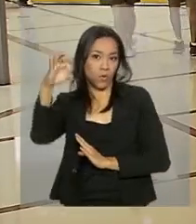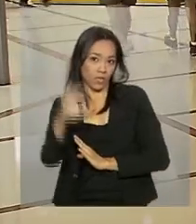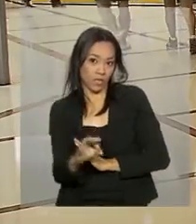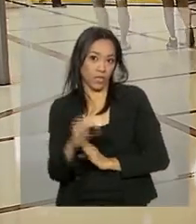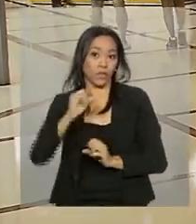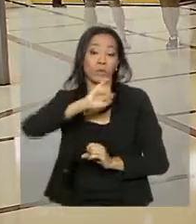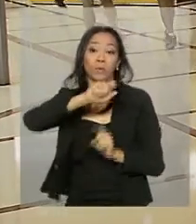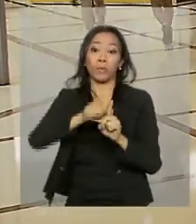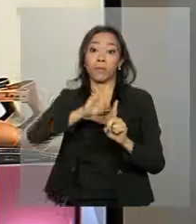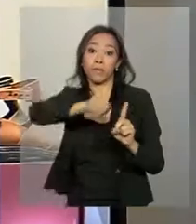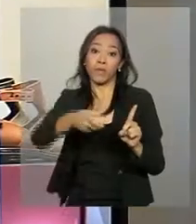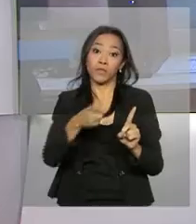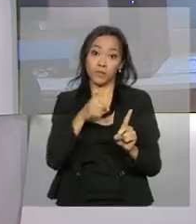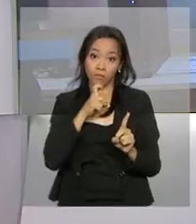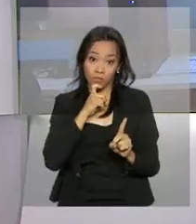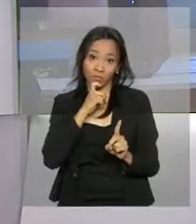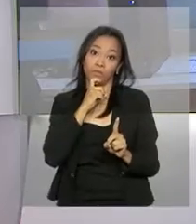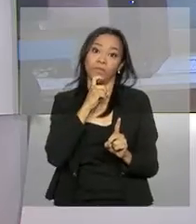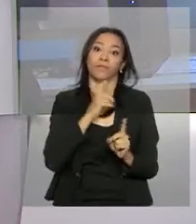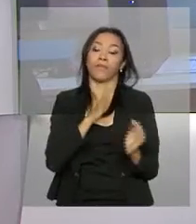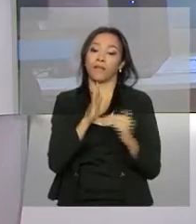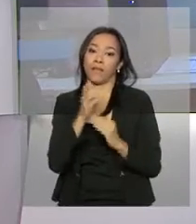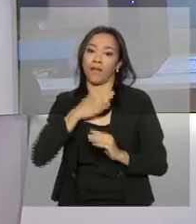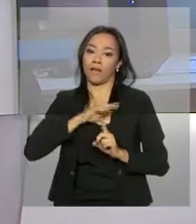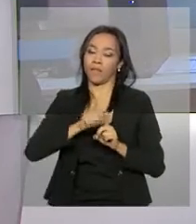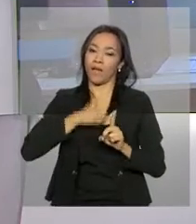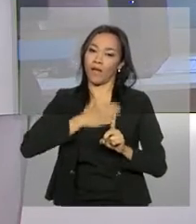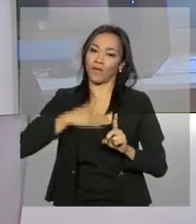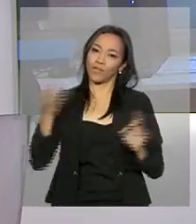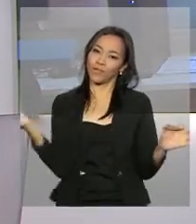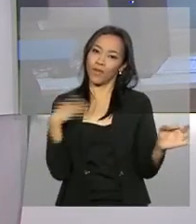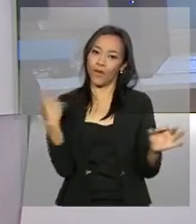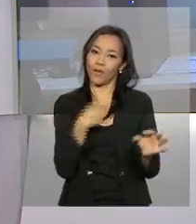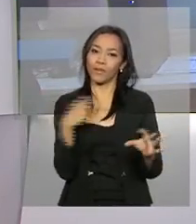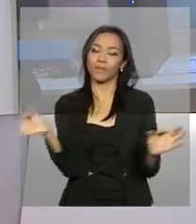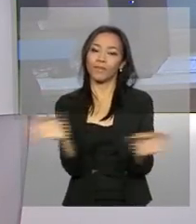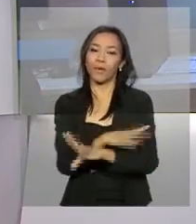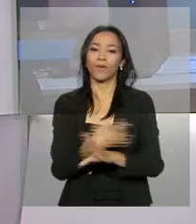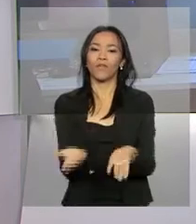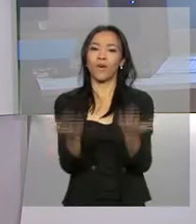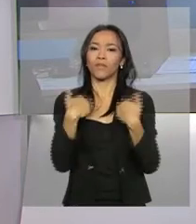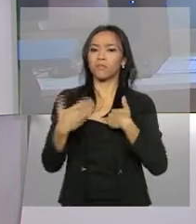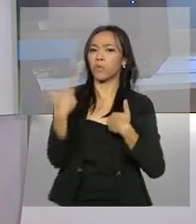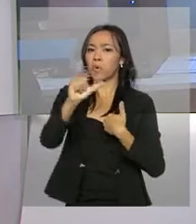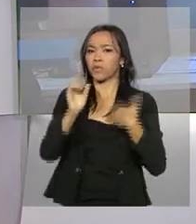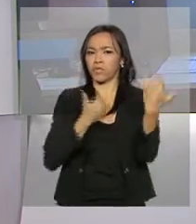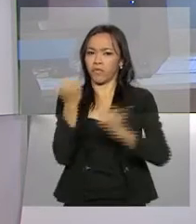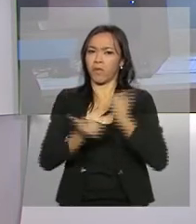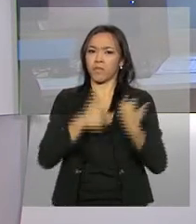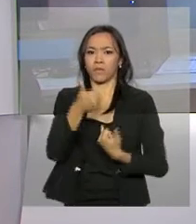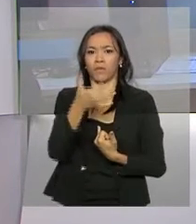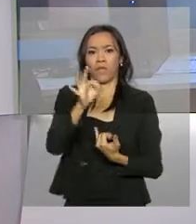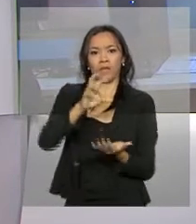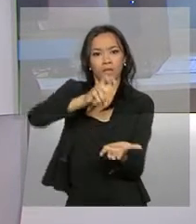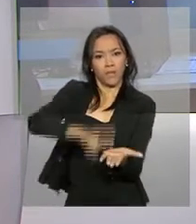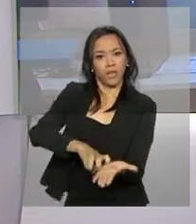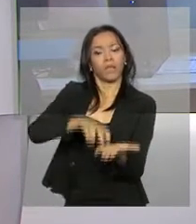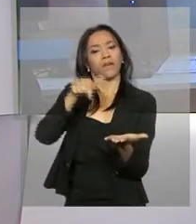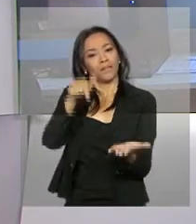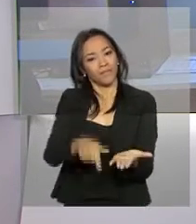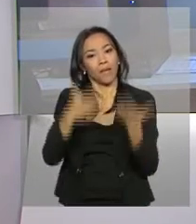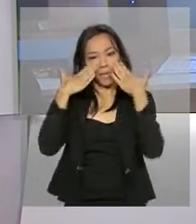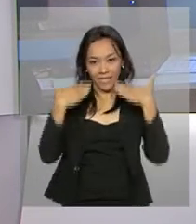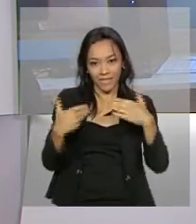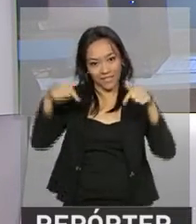0,9% em julho para agosto. E nós ficamos por aqui, voltamos a qualquer momento com outras informações ou às 10 da manhã na próxima edição do